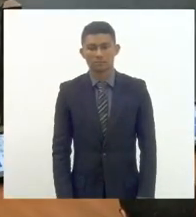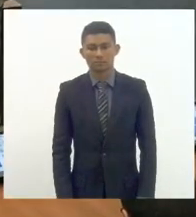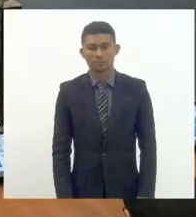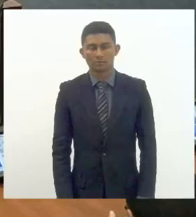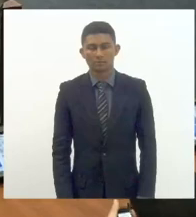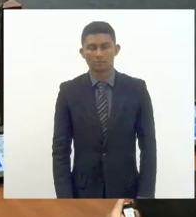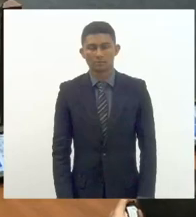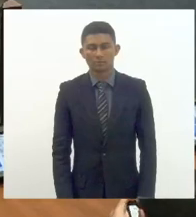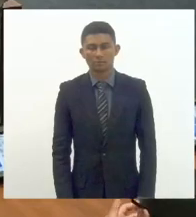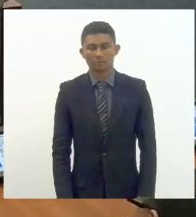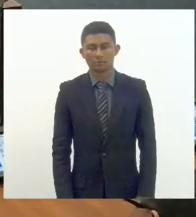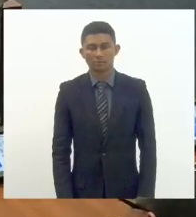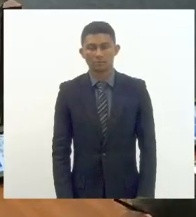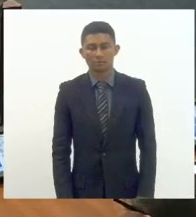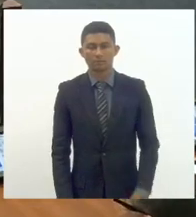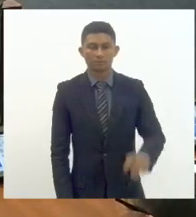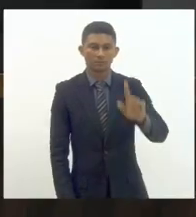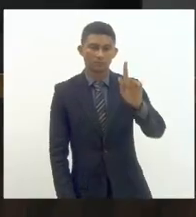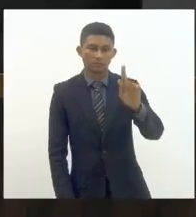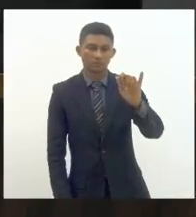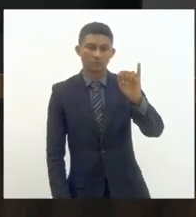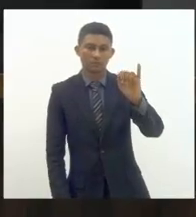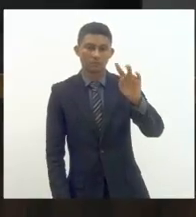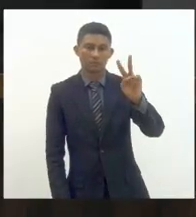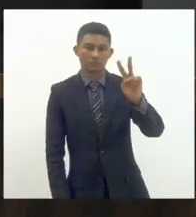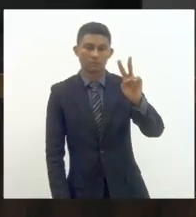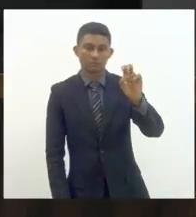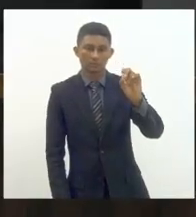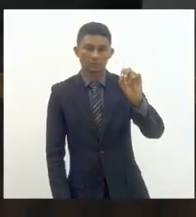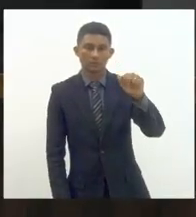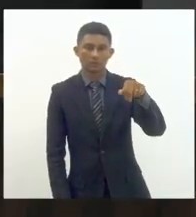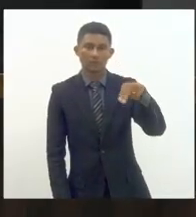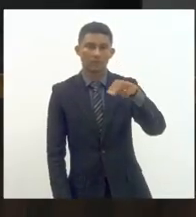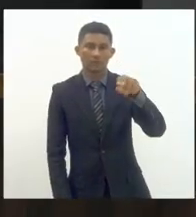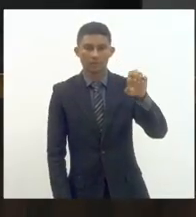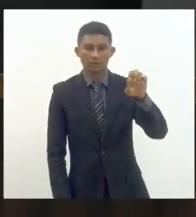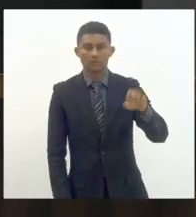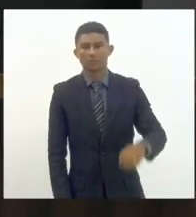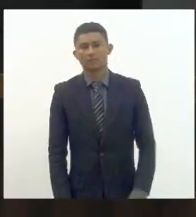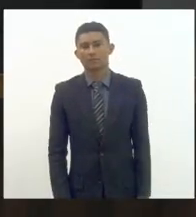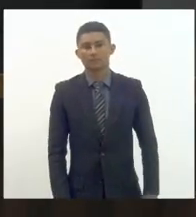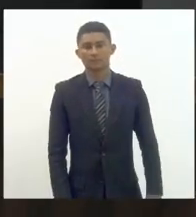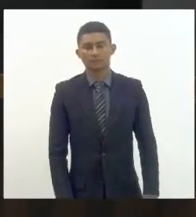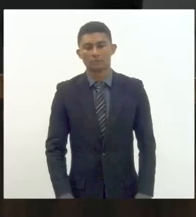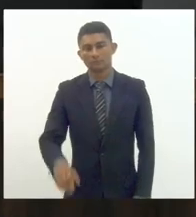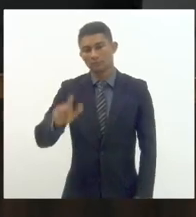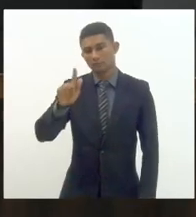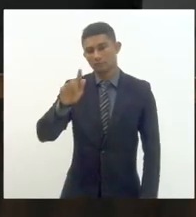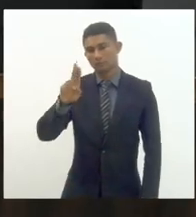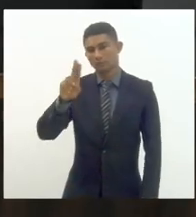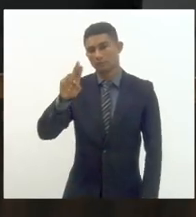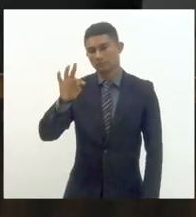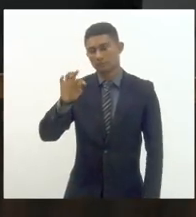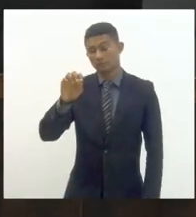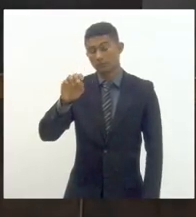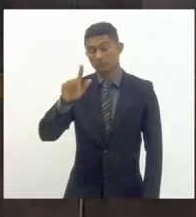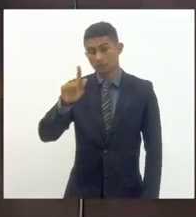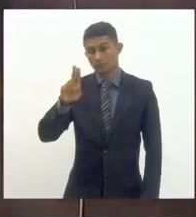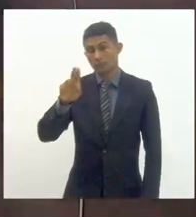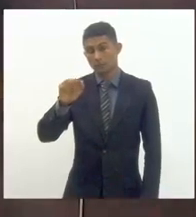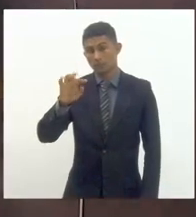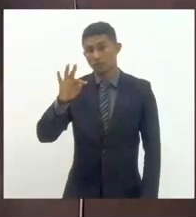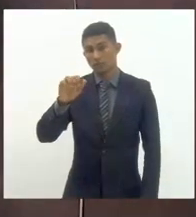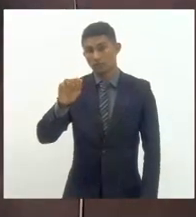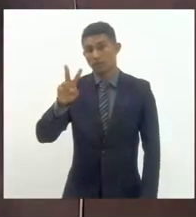Poubel. Deputado Giovanni Ratinho. Deputado Giovanni Ratinho. Deputado Gustavo Tutuca. Liga para o Gustavo